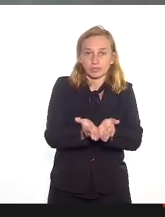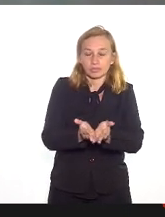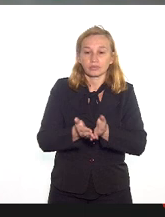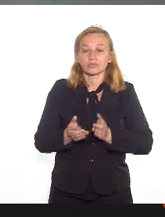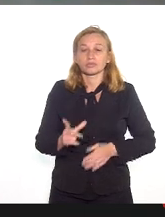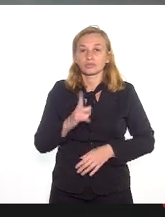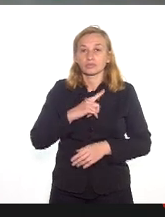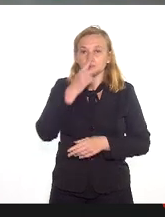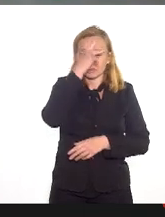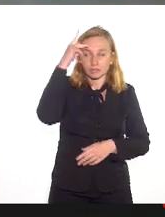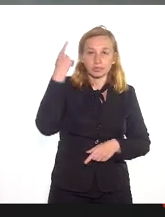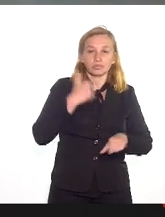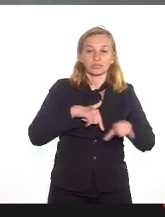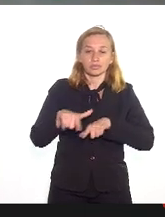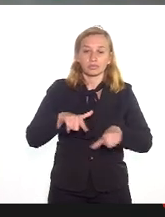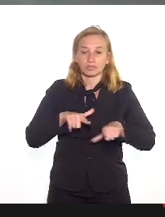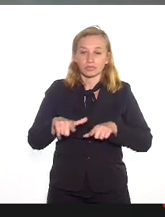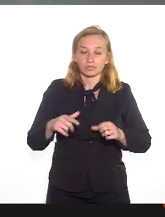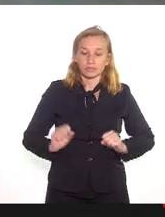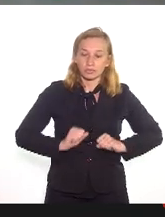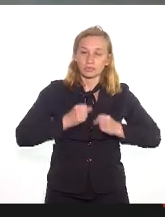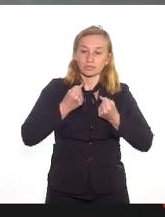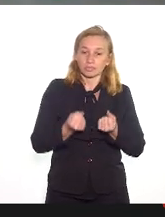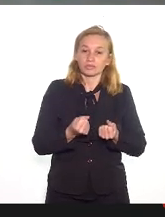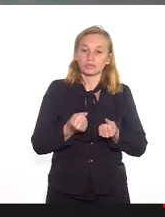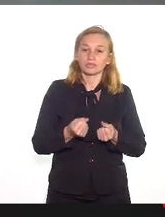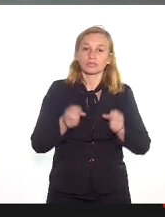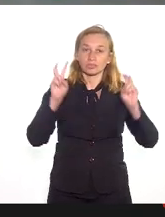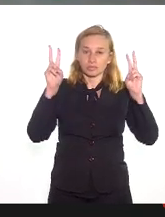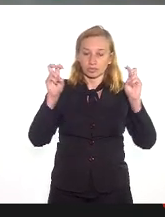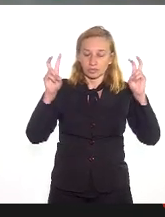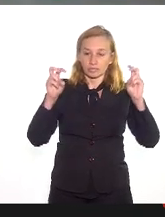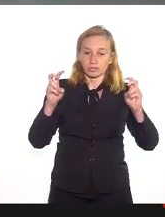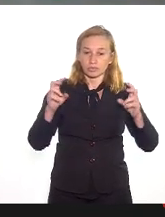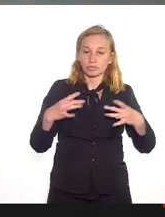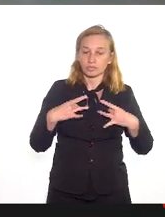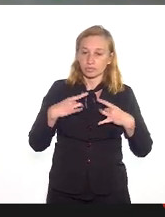pessoas que têm trabalhado muito duro com isso, queria colocá-las à